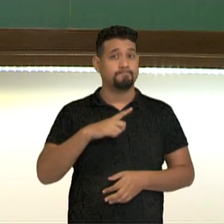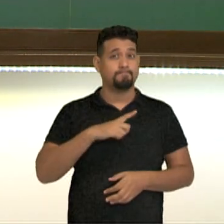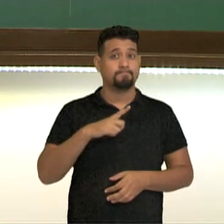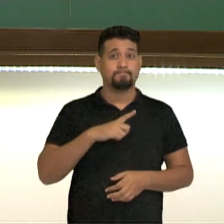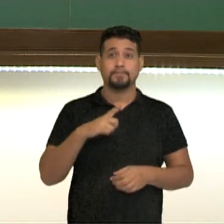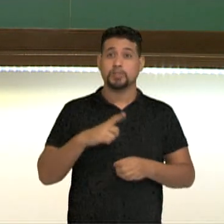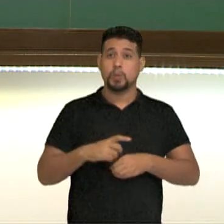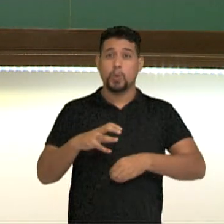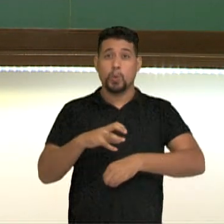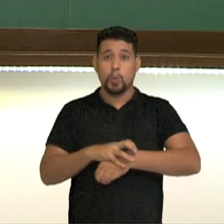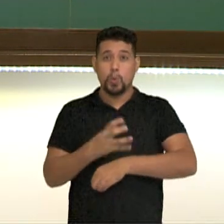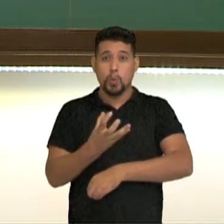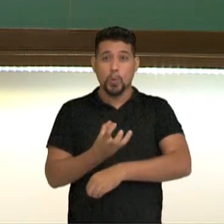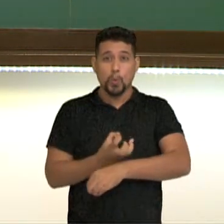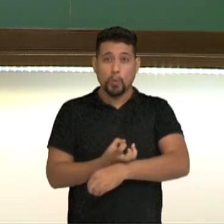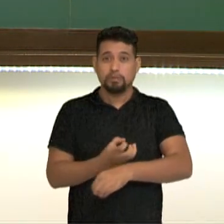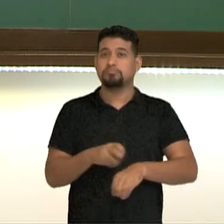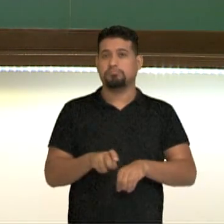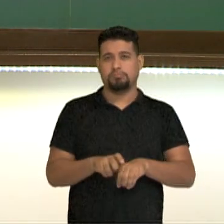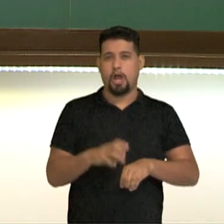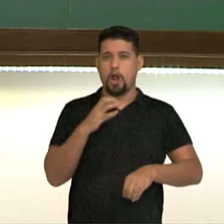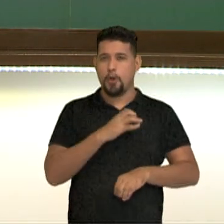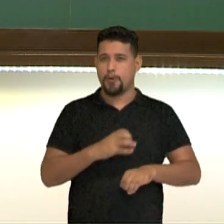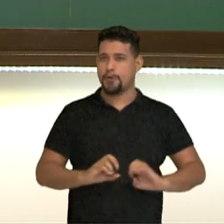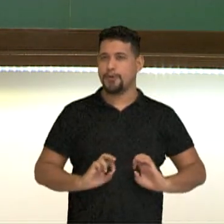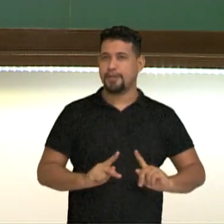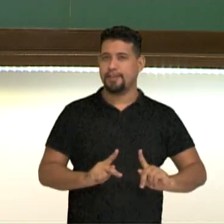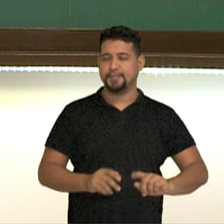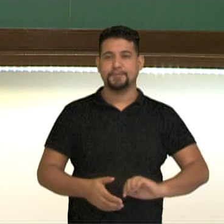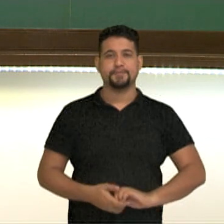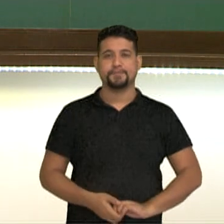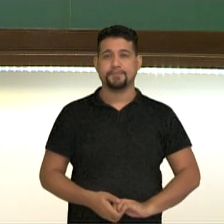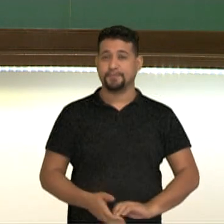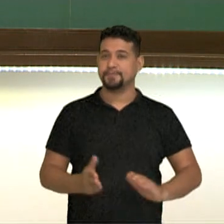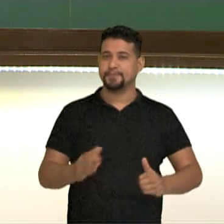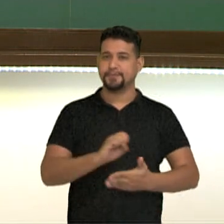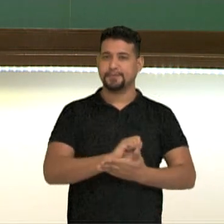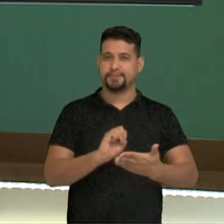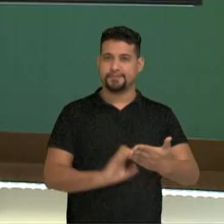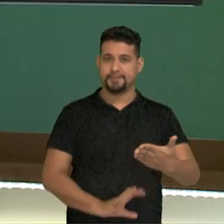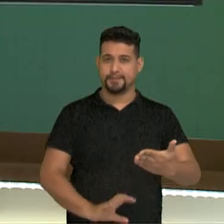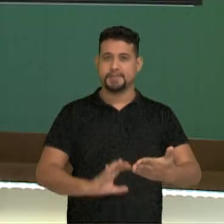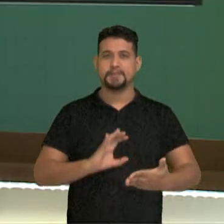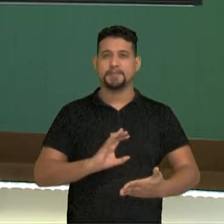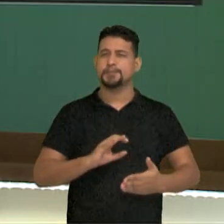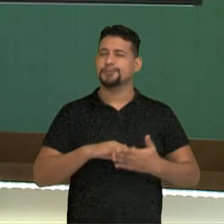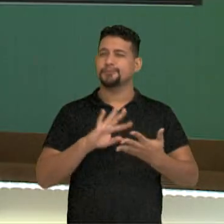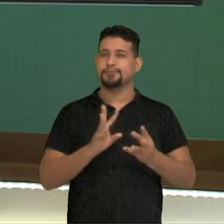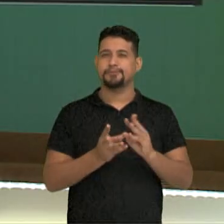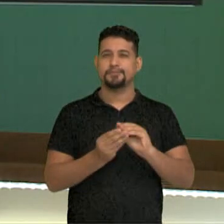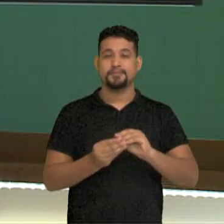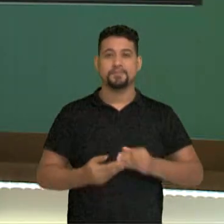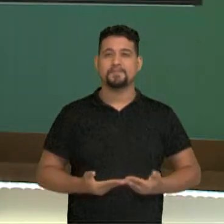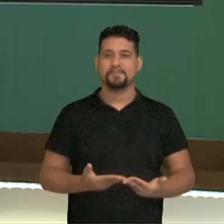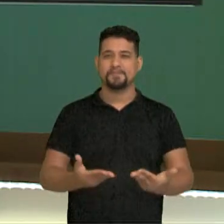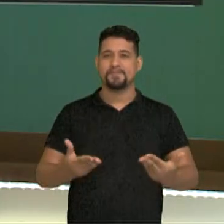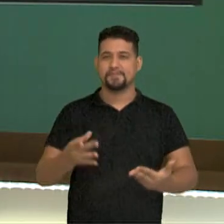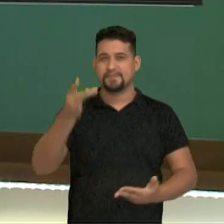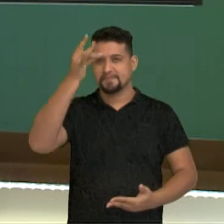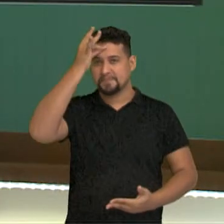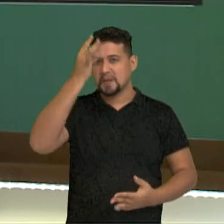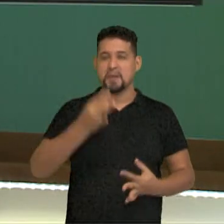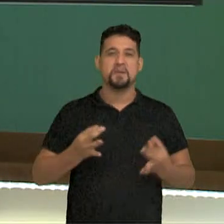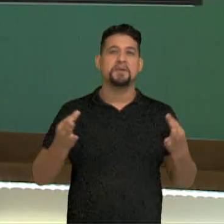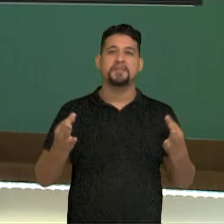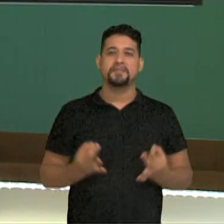capacidade térmica, grande calor específico. Beleza? Então, esse foi o exercício, um belo de um resumo para você fixar muito